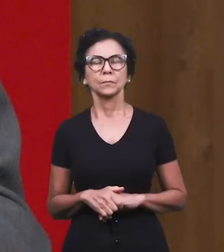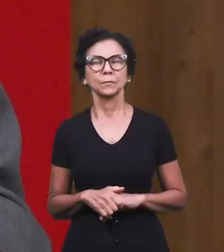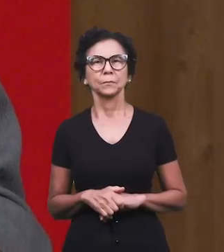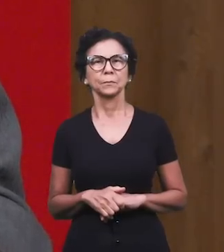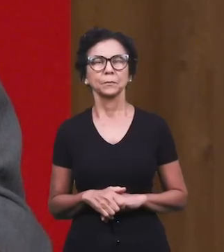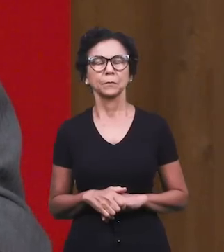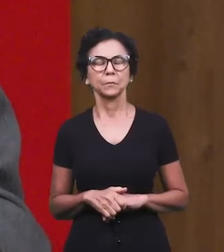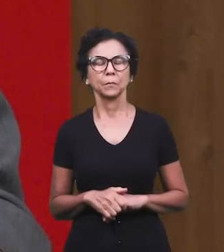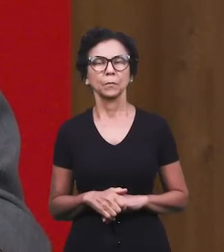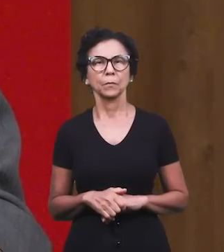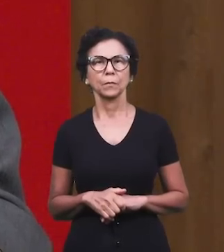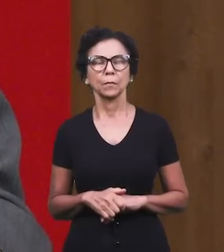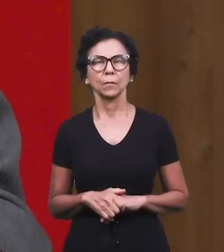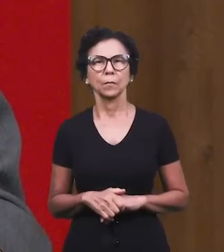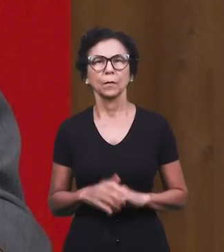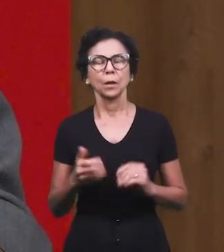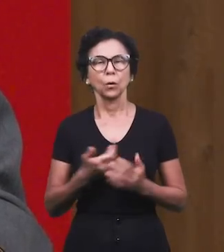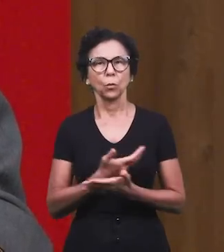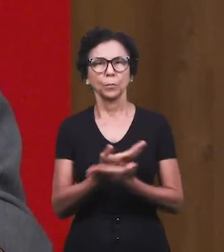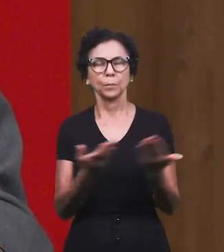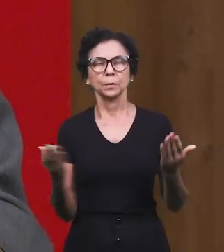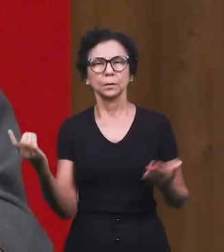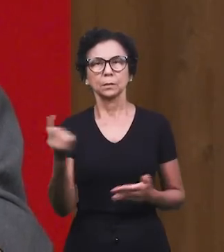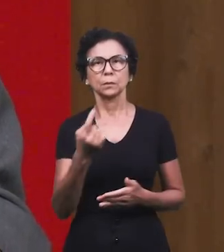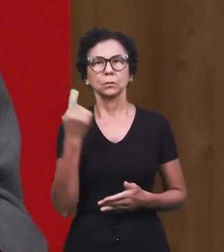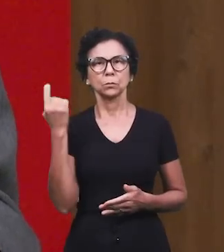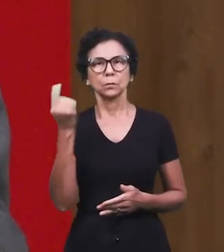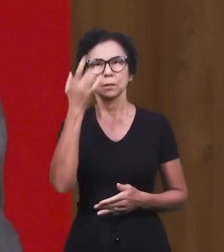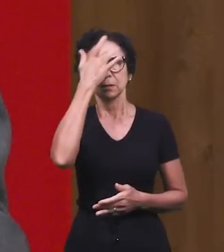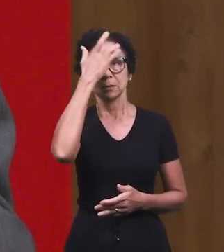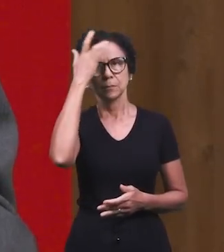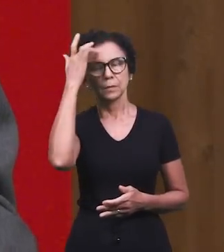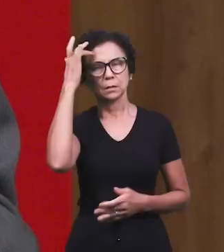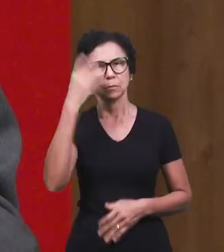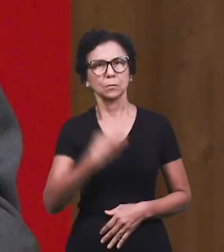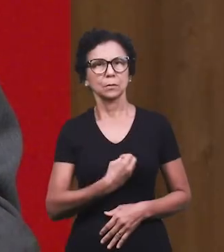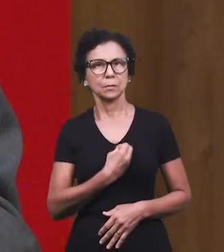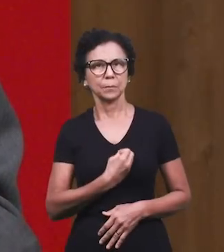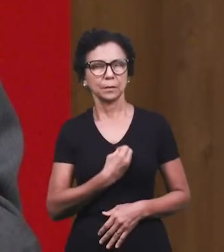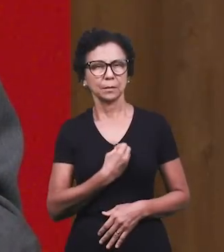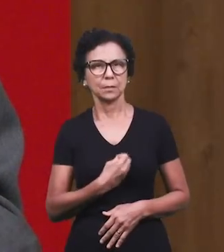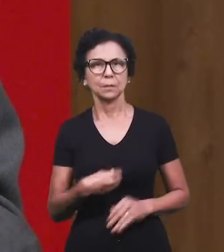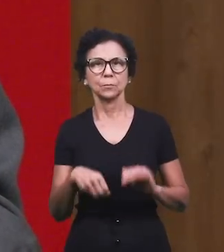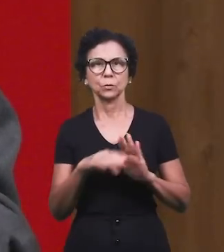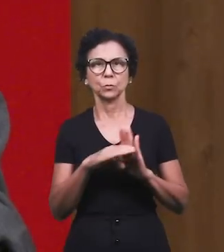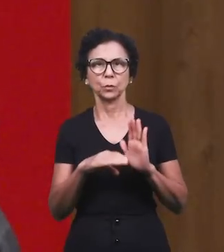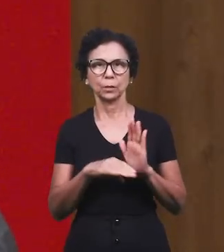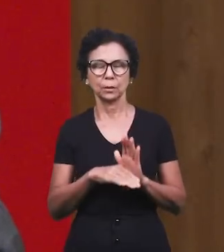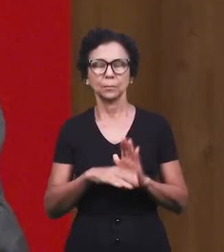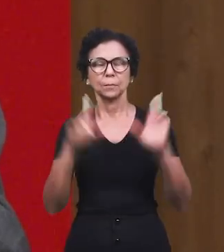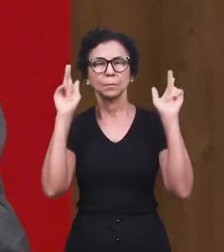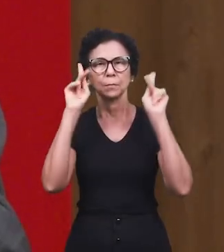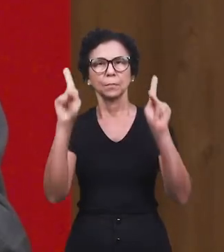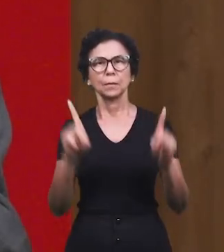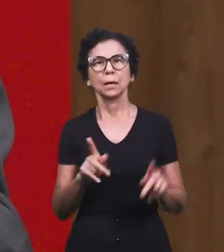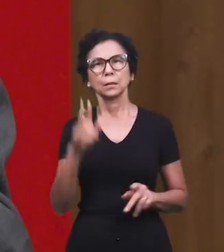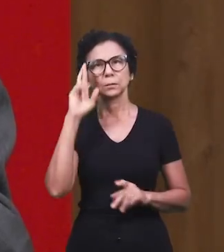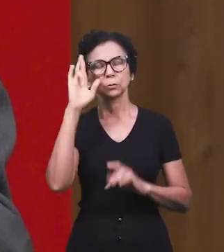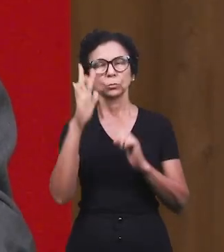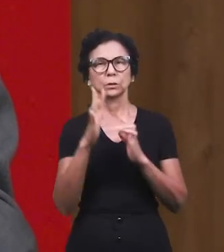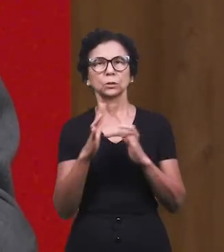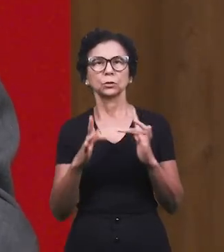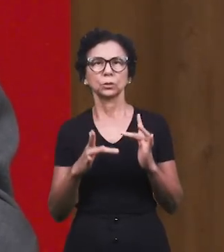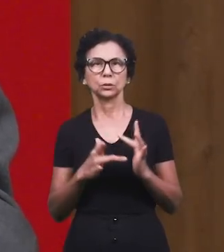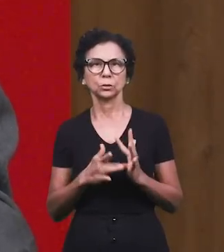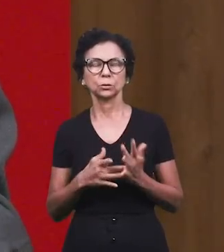Nós saudamos a todos que participam conosco com a paz do Senhor Jesus. Você está assistindo este